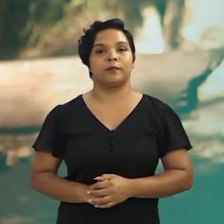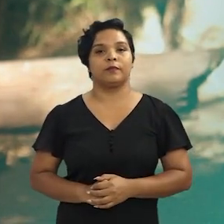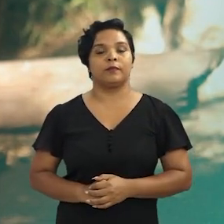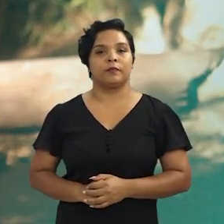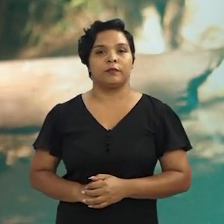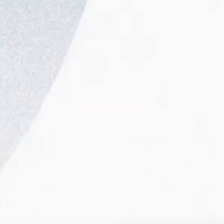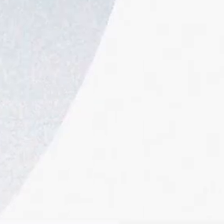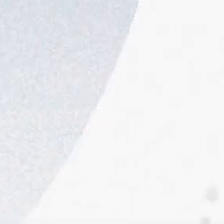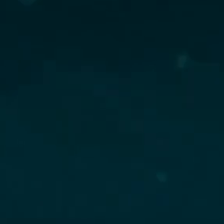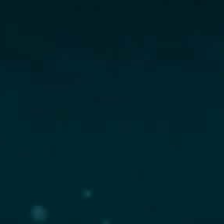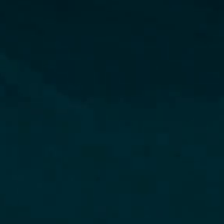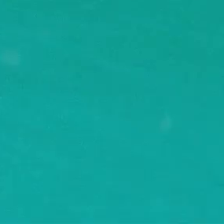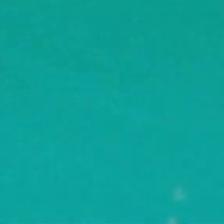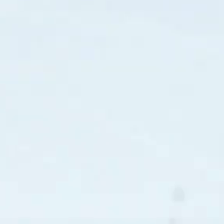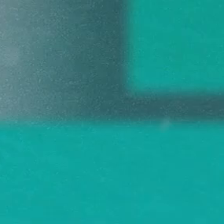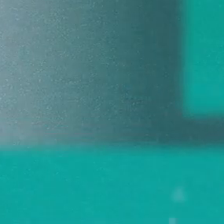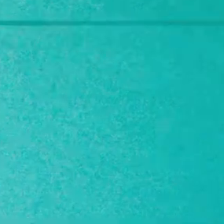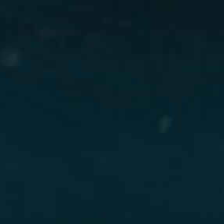já já.